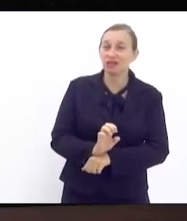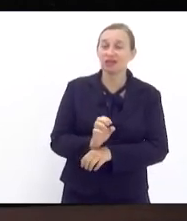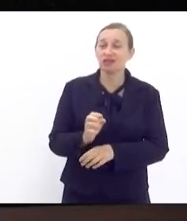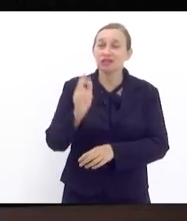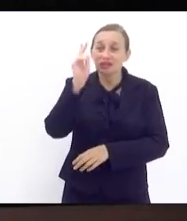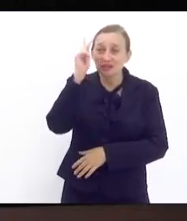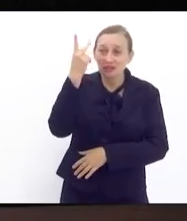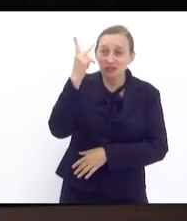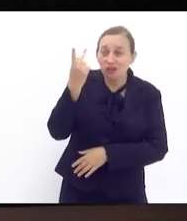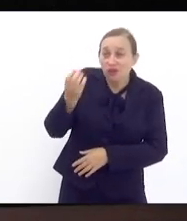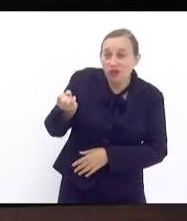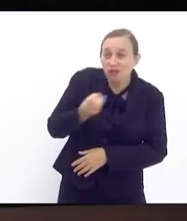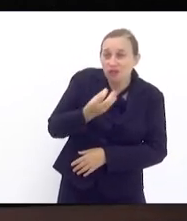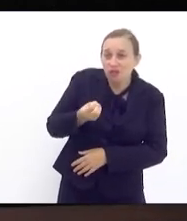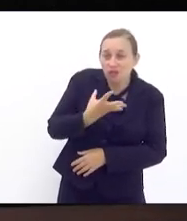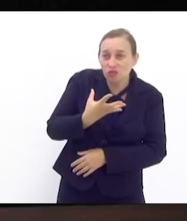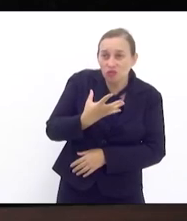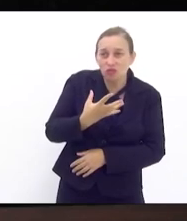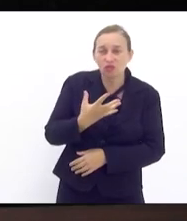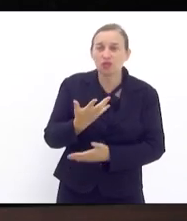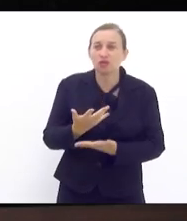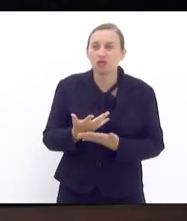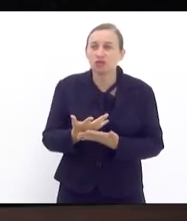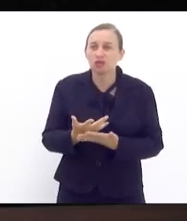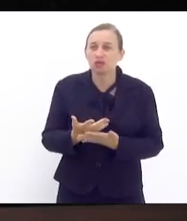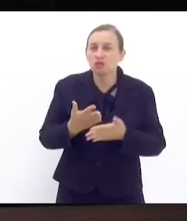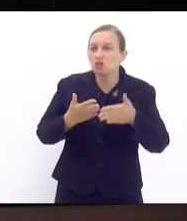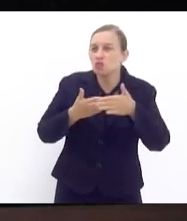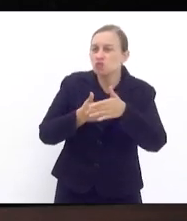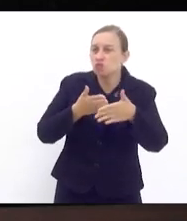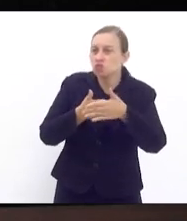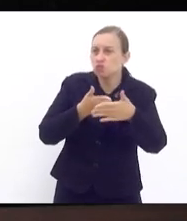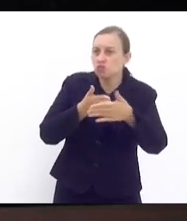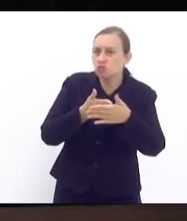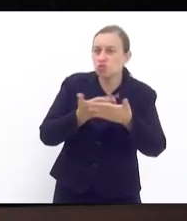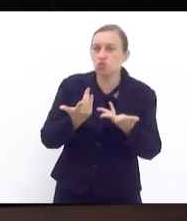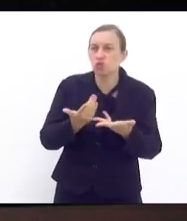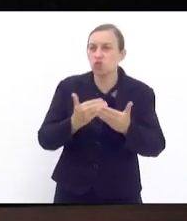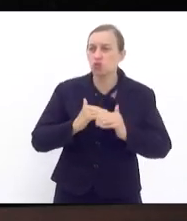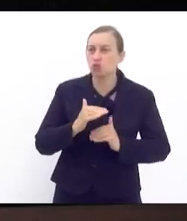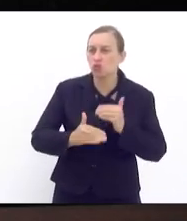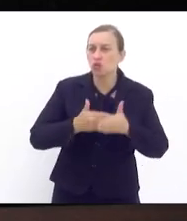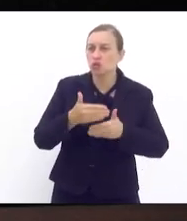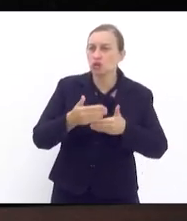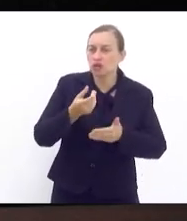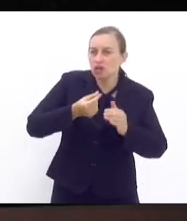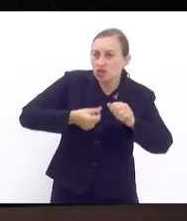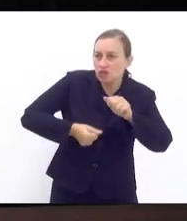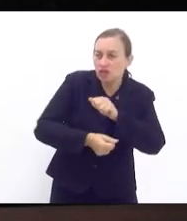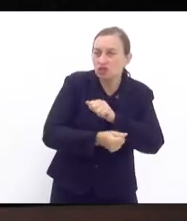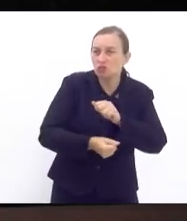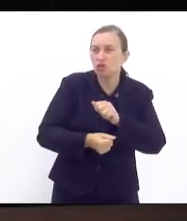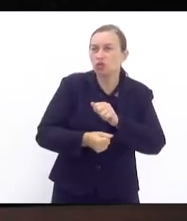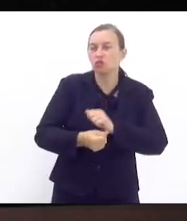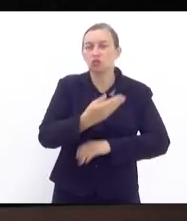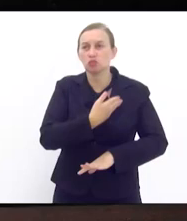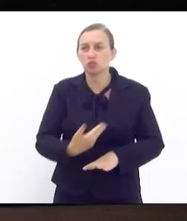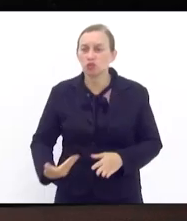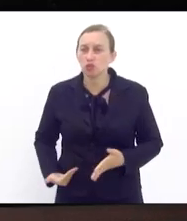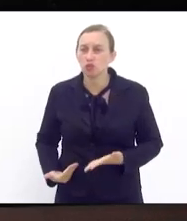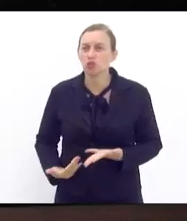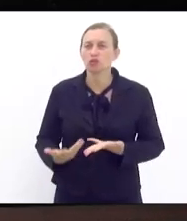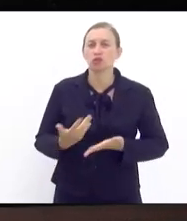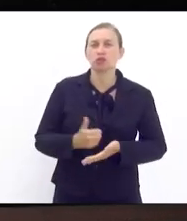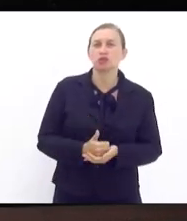recente, passando por um relevante e limitador processo de restrição de investimentos públicos, trazendo